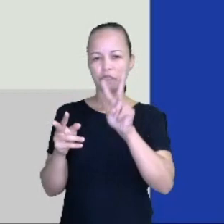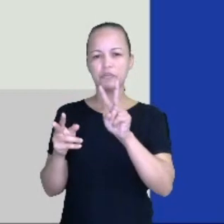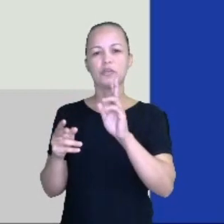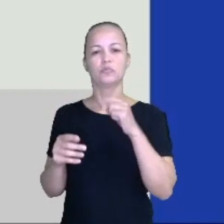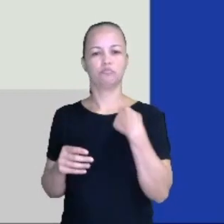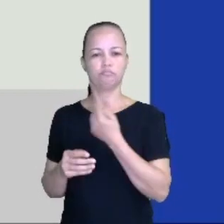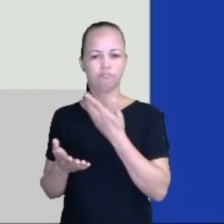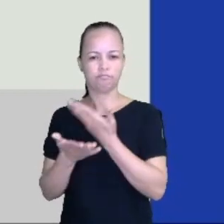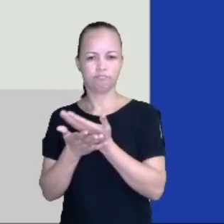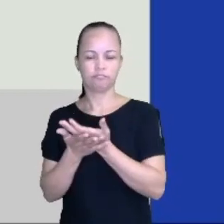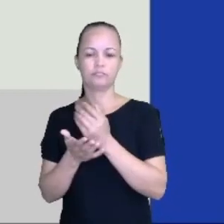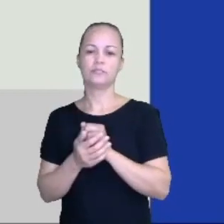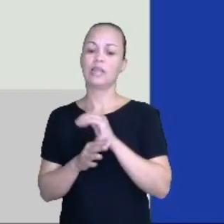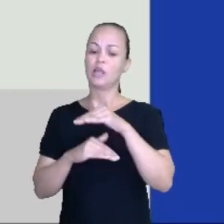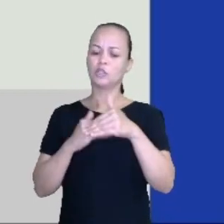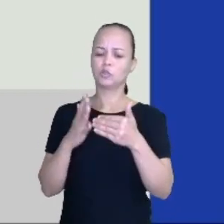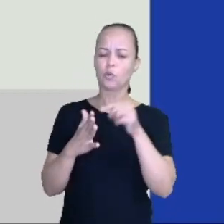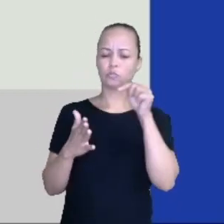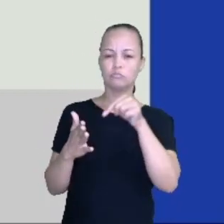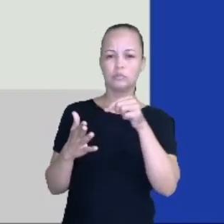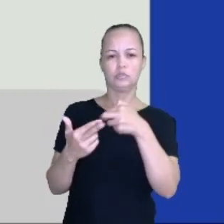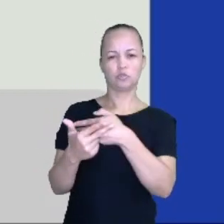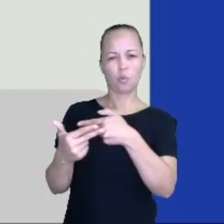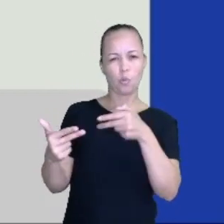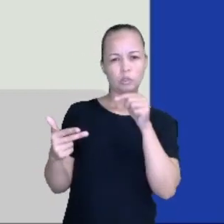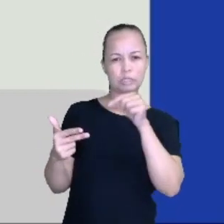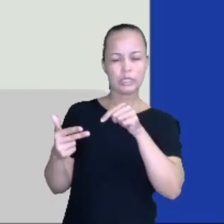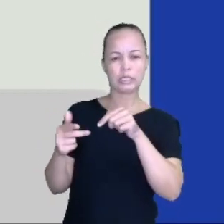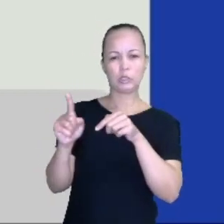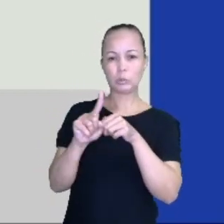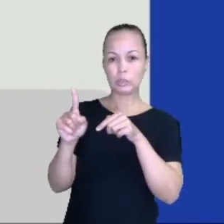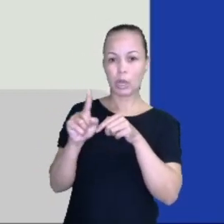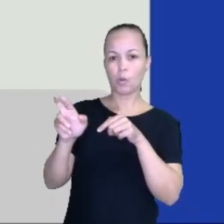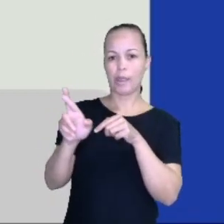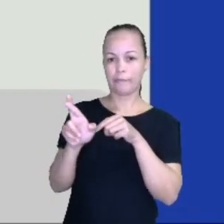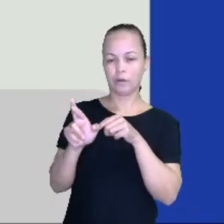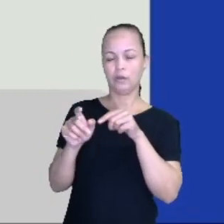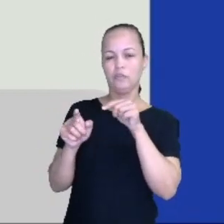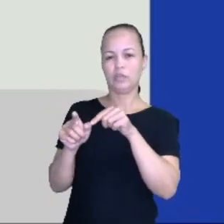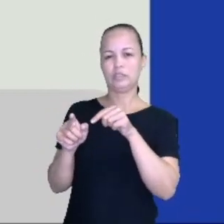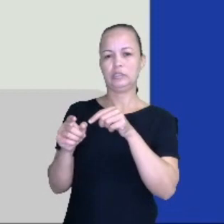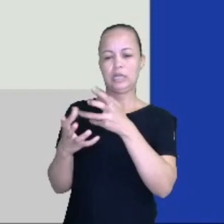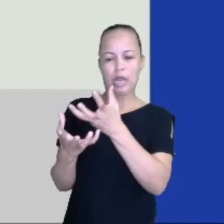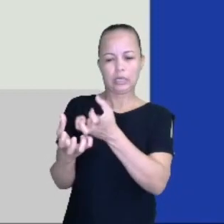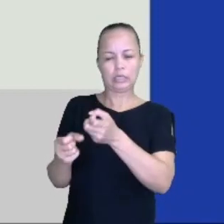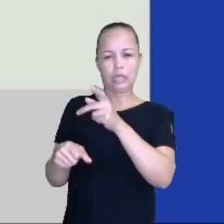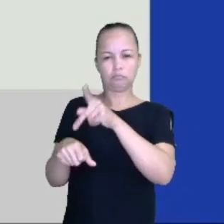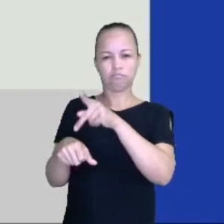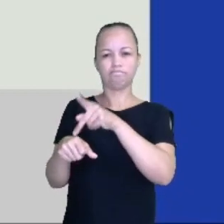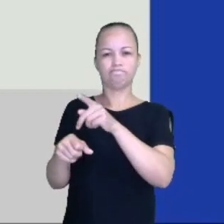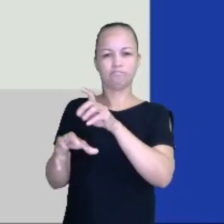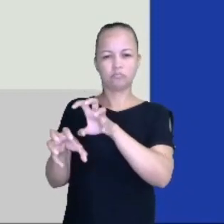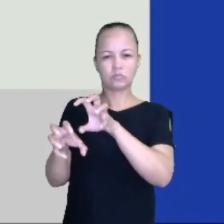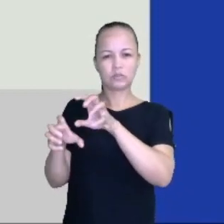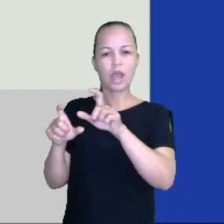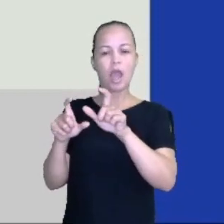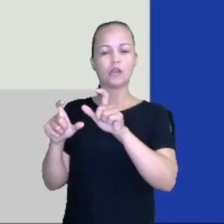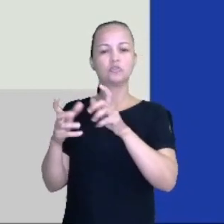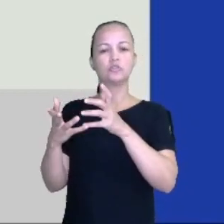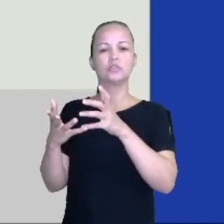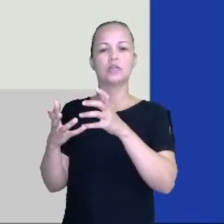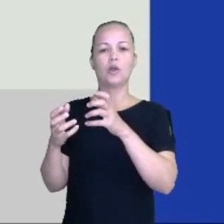aula. Todas essas coisas são tiradas do solo, tiradas das rochas. Um dia elas